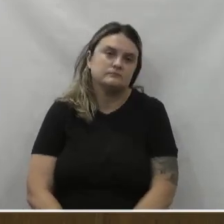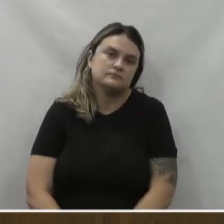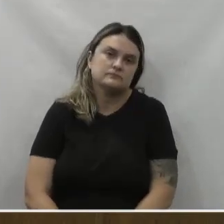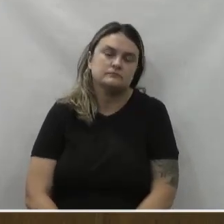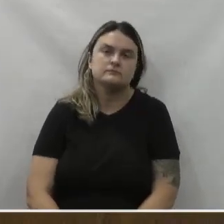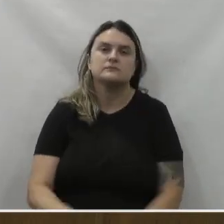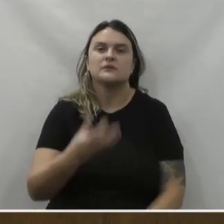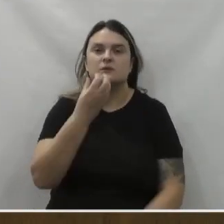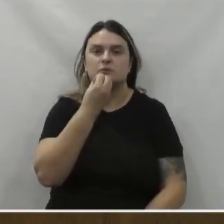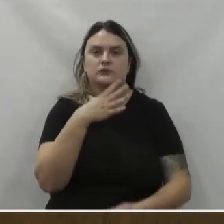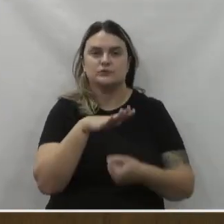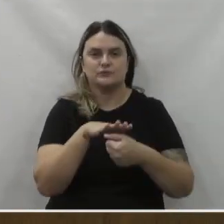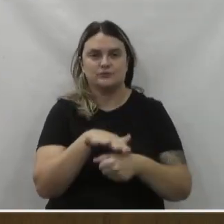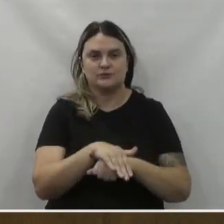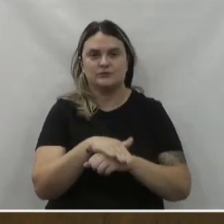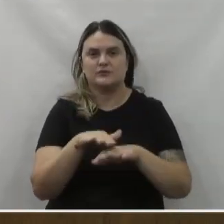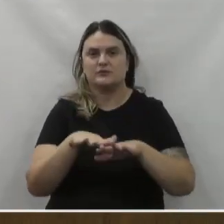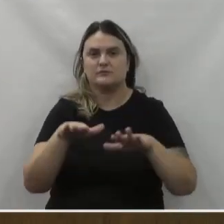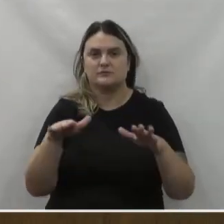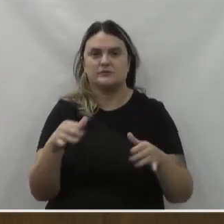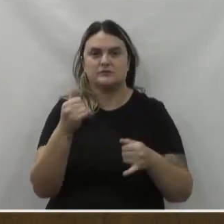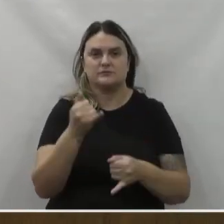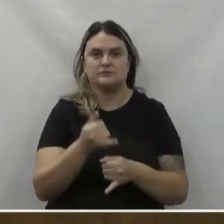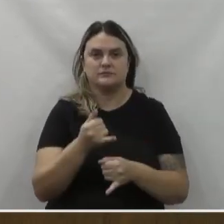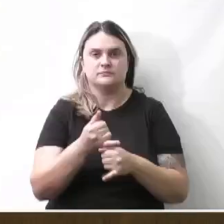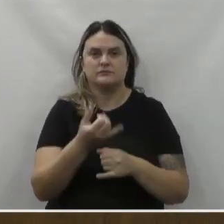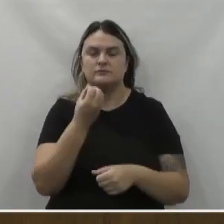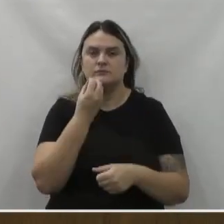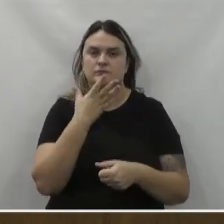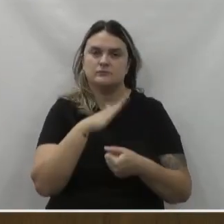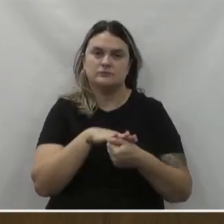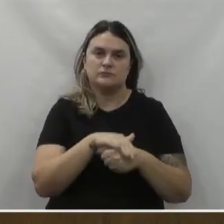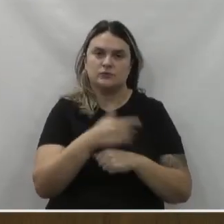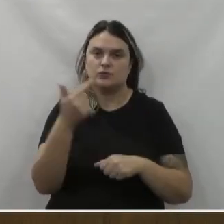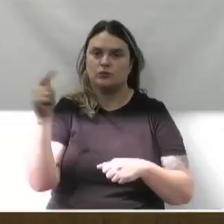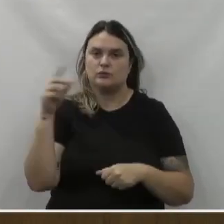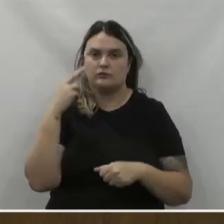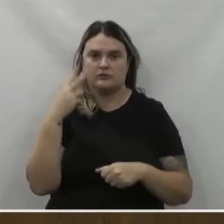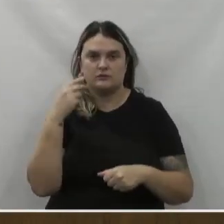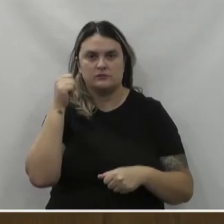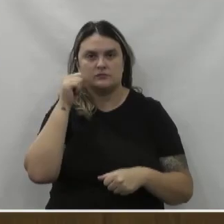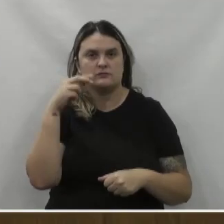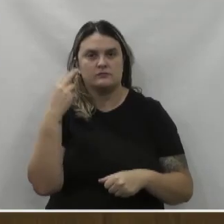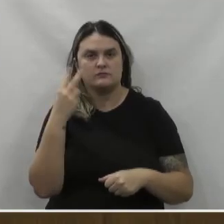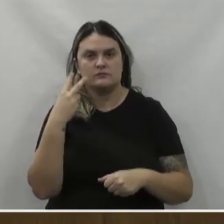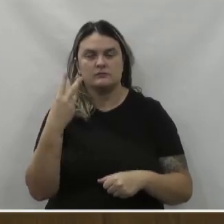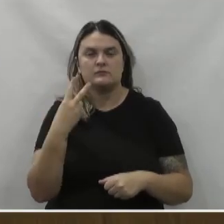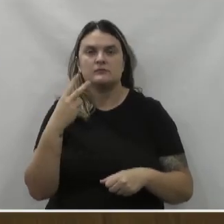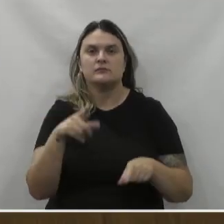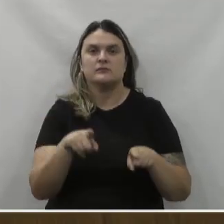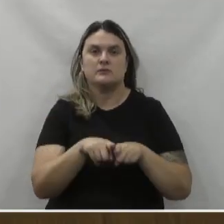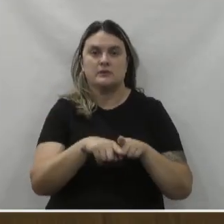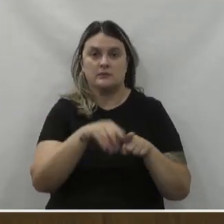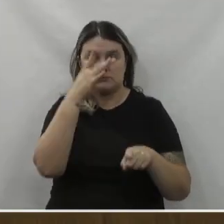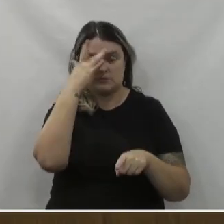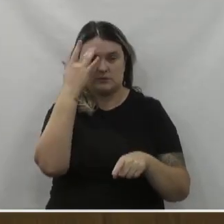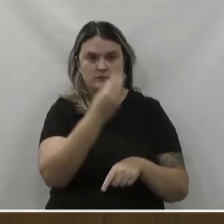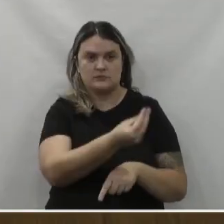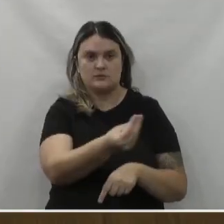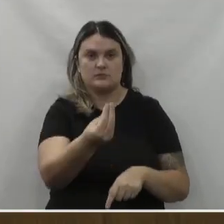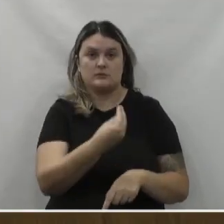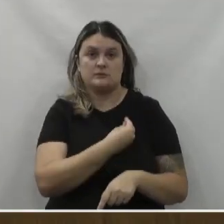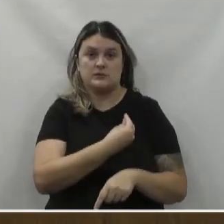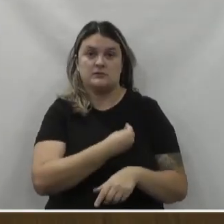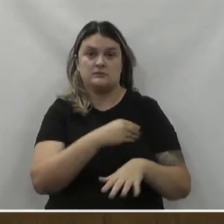Boa noite, então, a toda a mesa diretora. Boa noite aos demais colegas vereadores, todos os